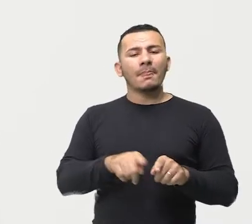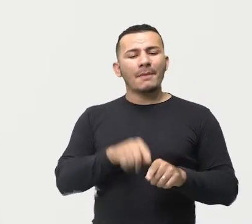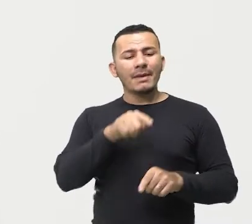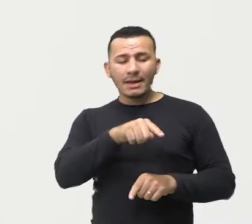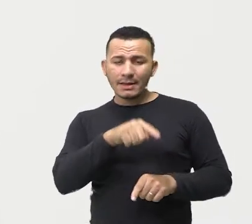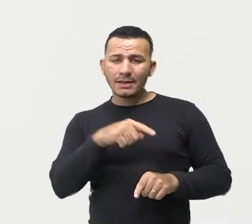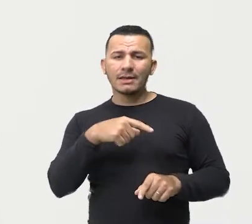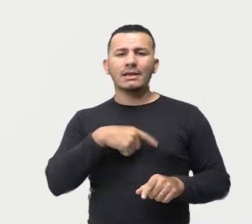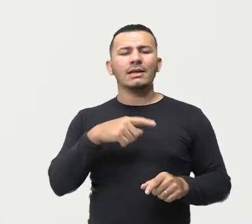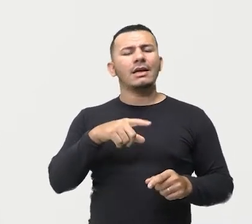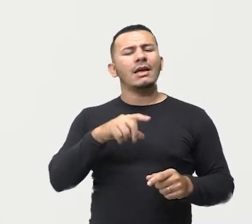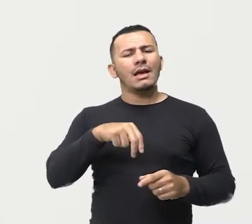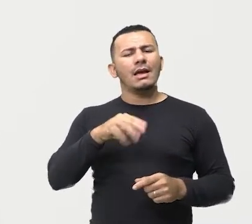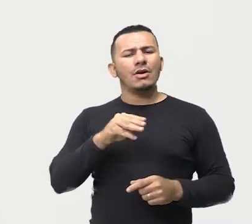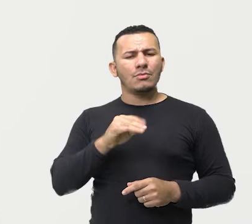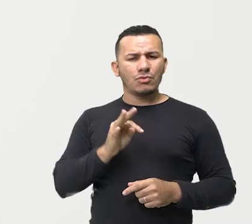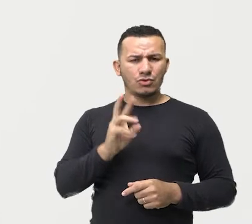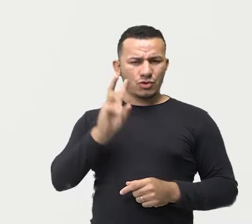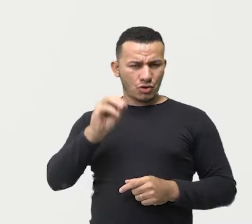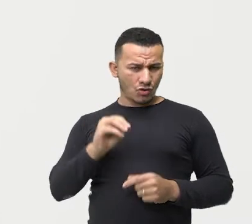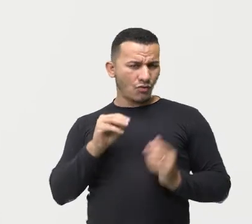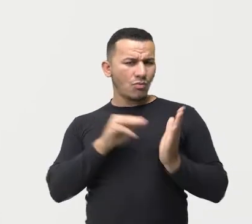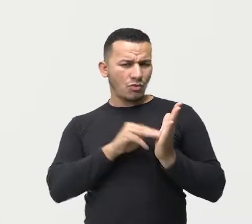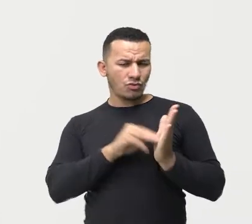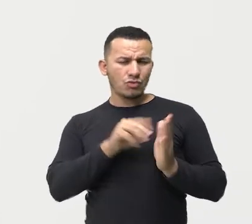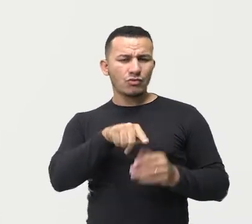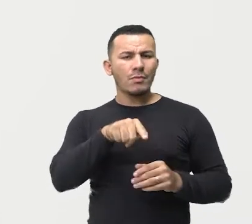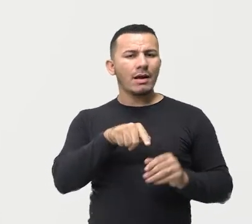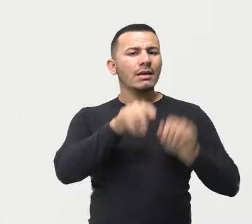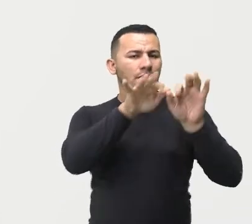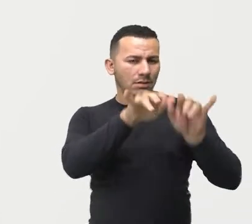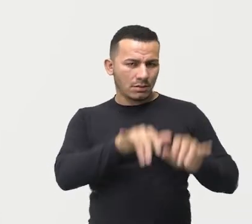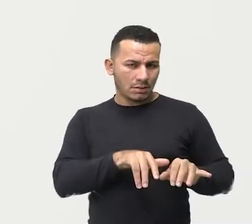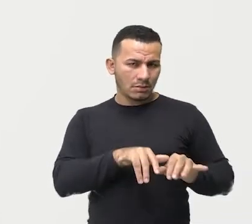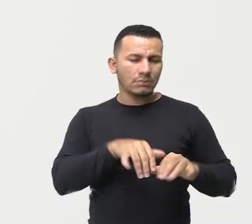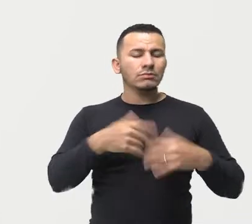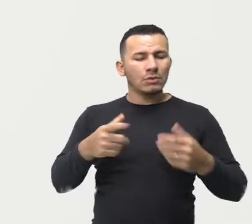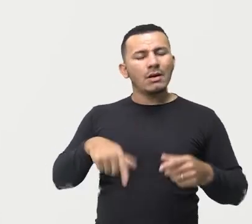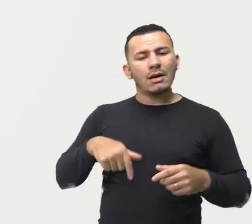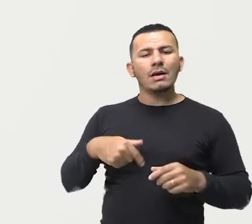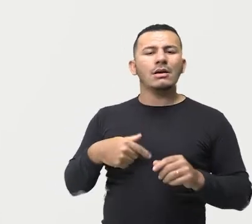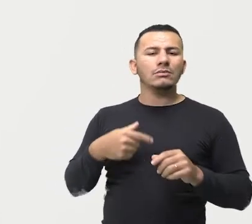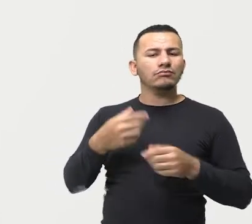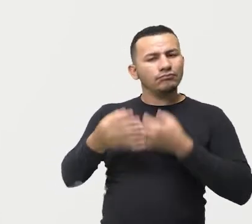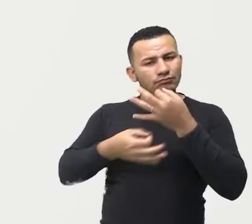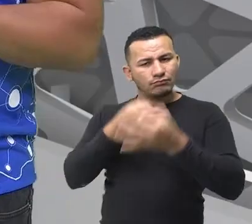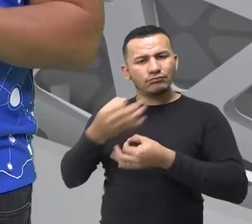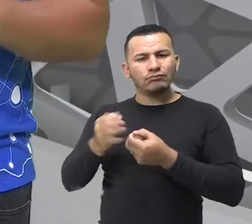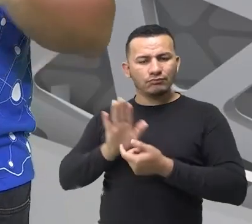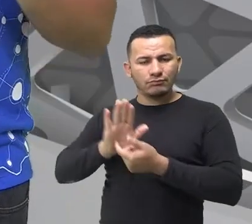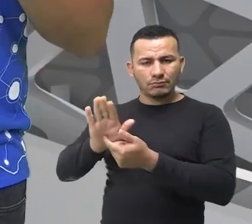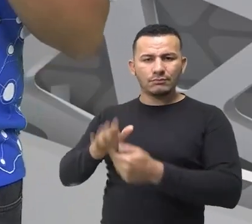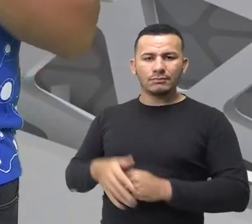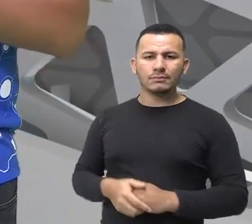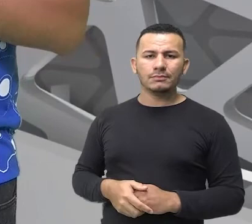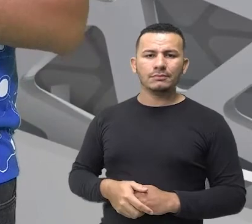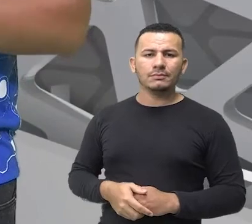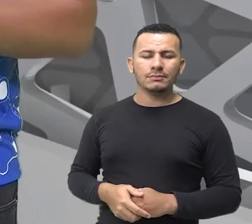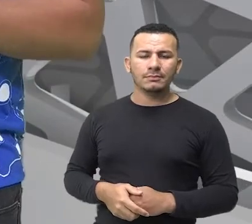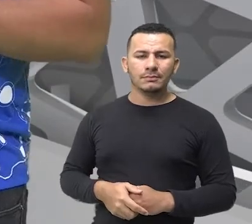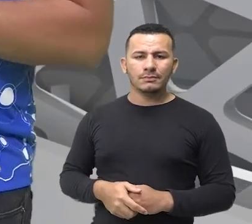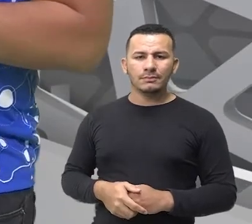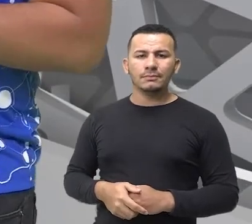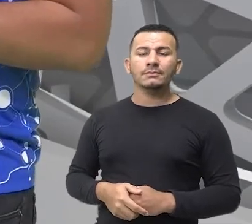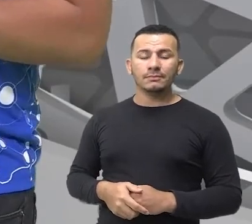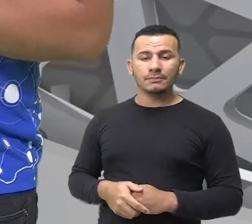carta tenha um motivo uma razão para existir é exatamente esse questionamento que eu trago para vocês olha só a